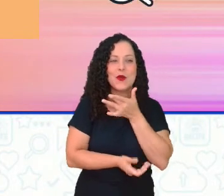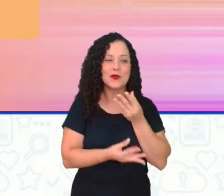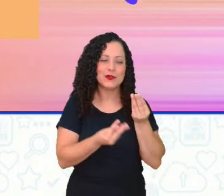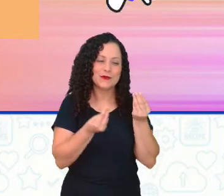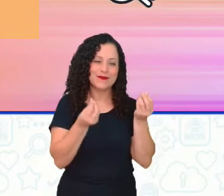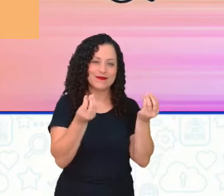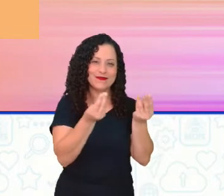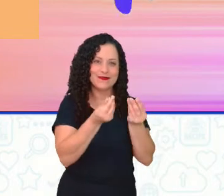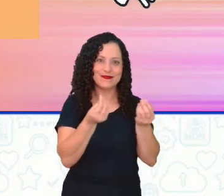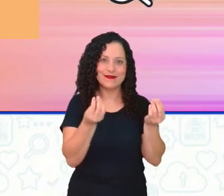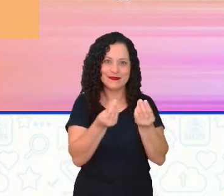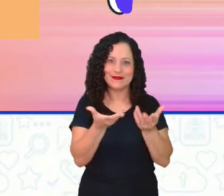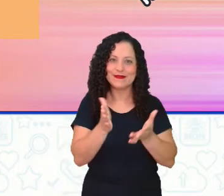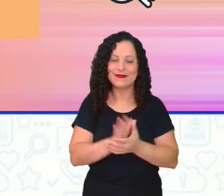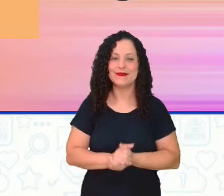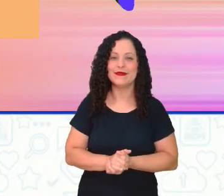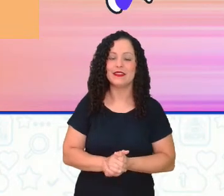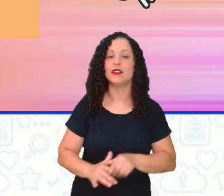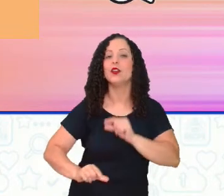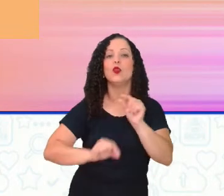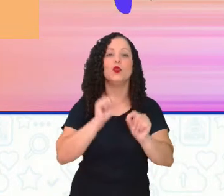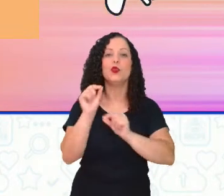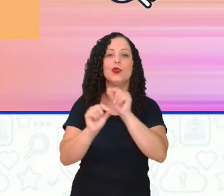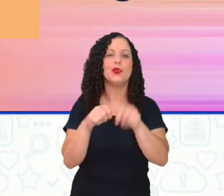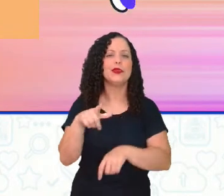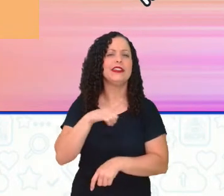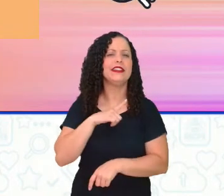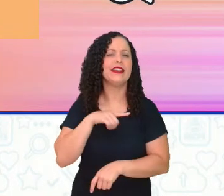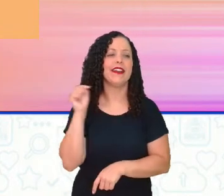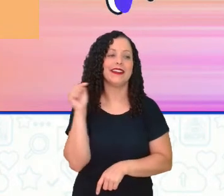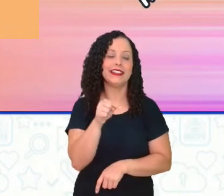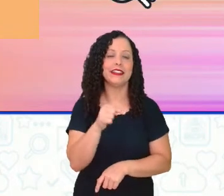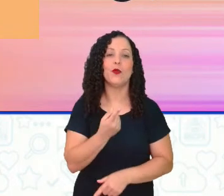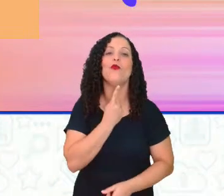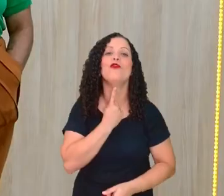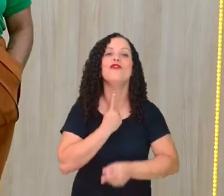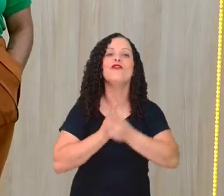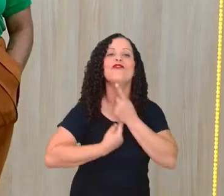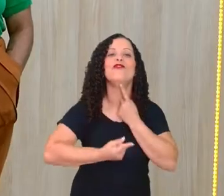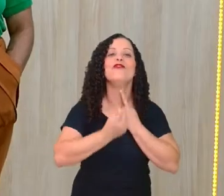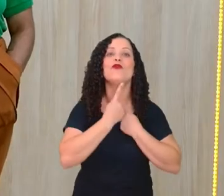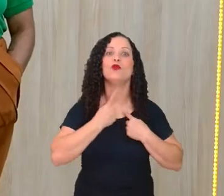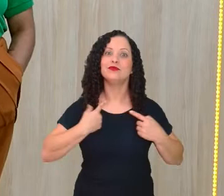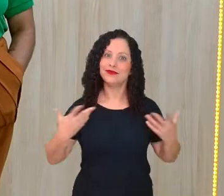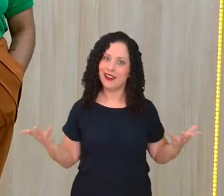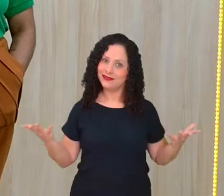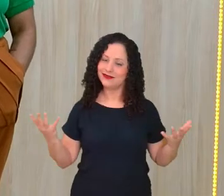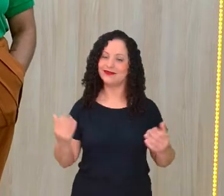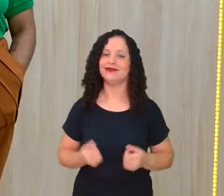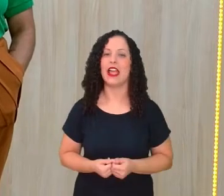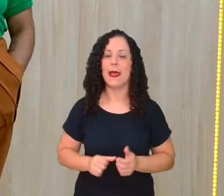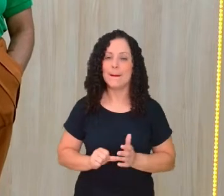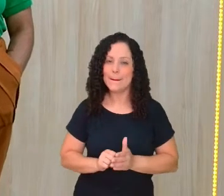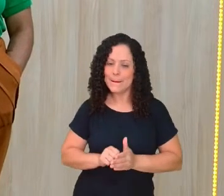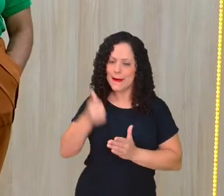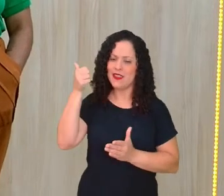Então, temos aqui uma construção de um desejo. Né? Ela primeiro se